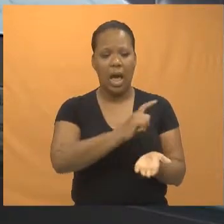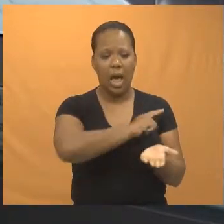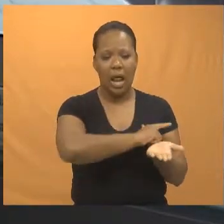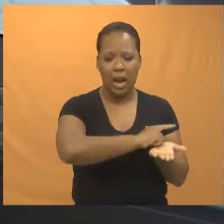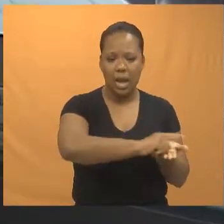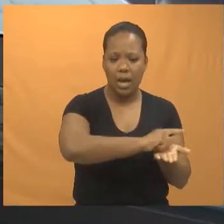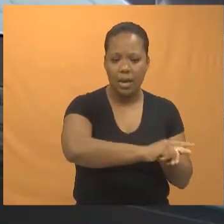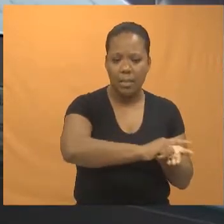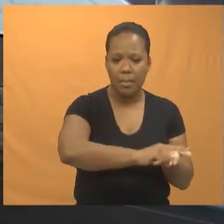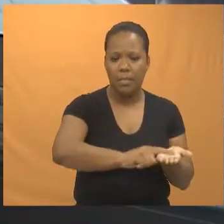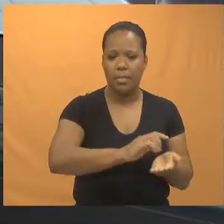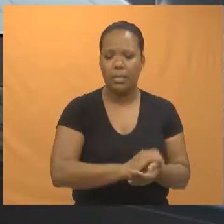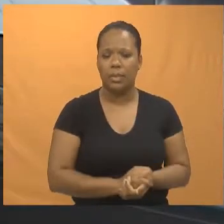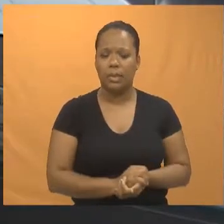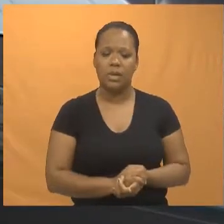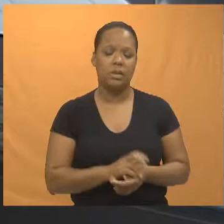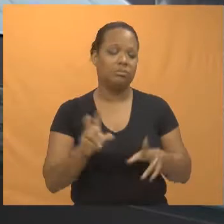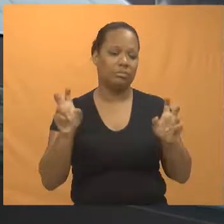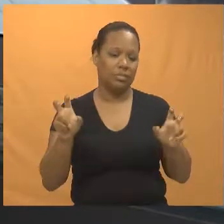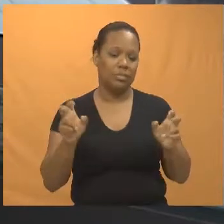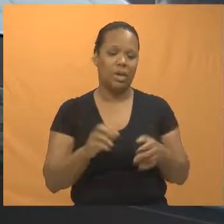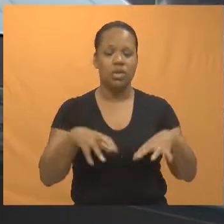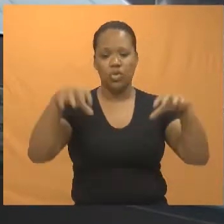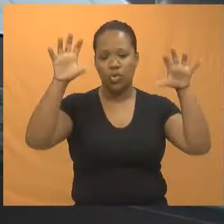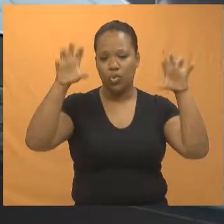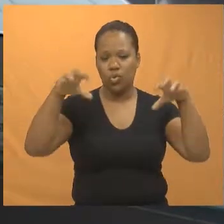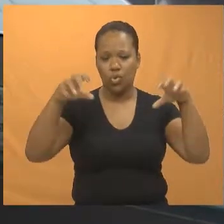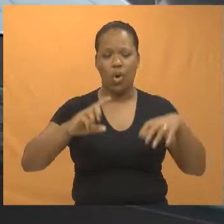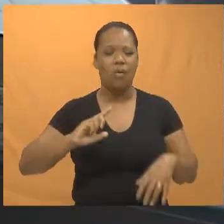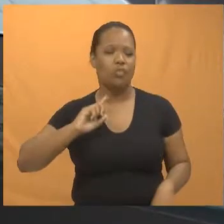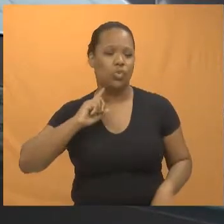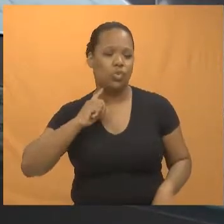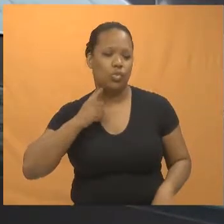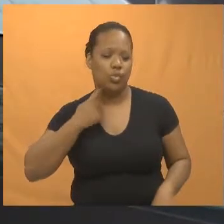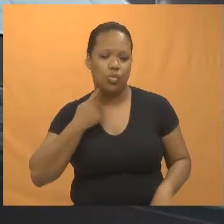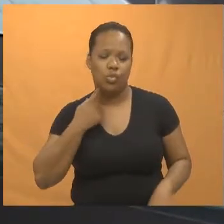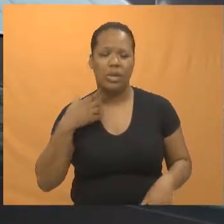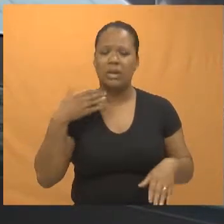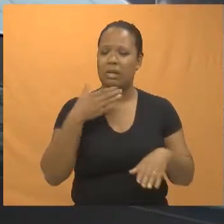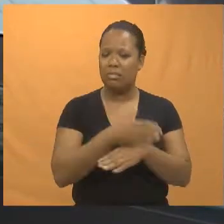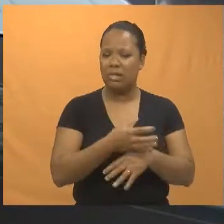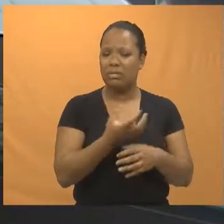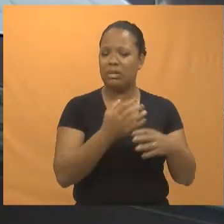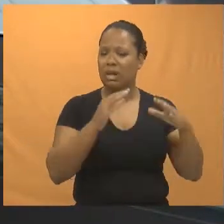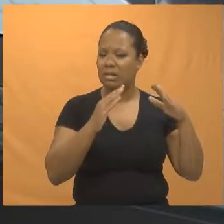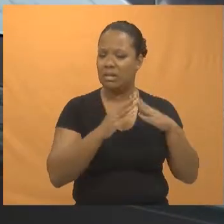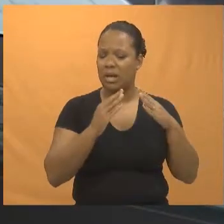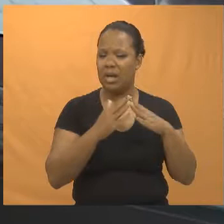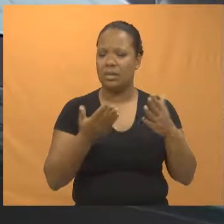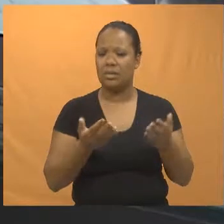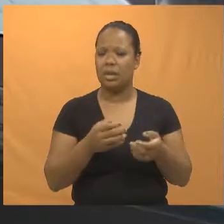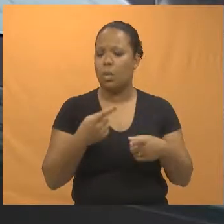limpeza, e aí essa questão chove e essa sujeira volta para as casas, entra para as casas, por